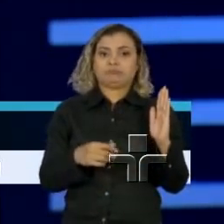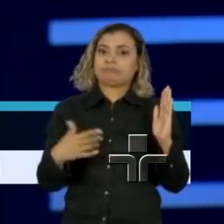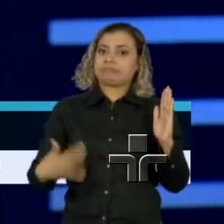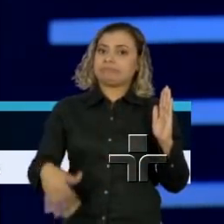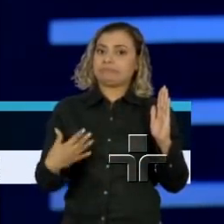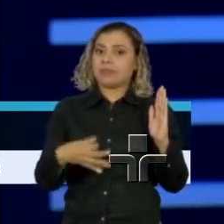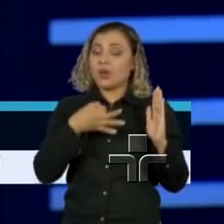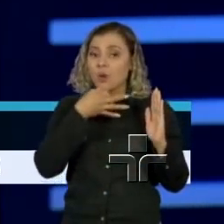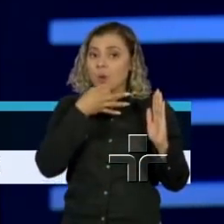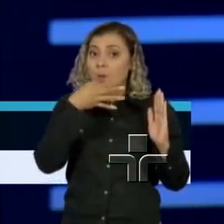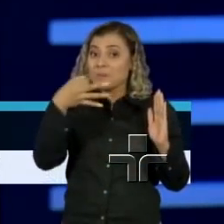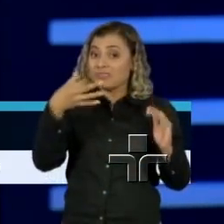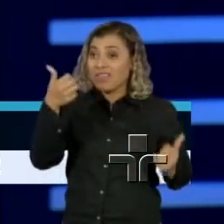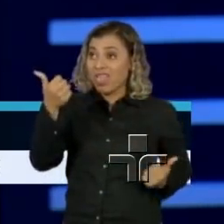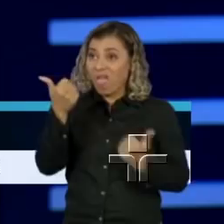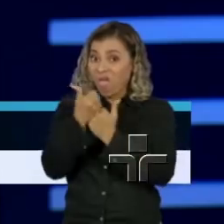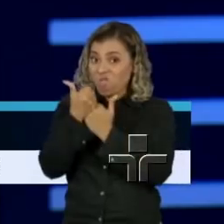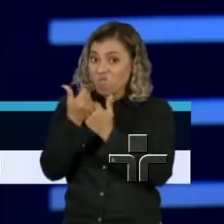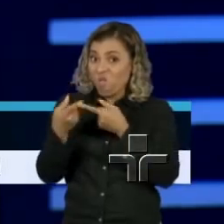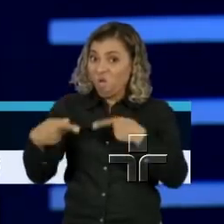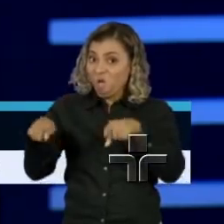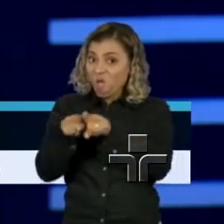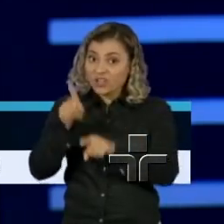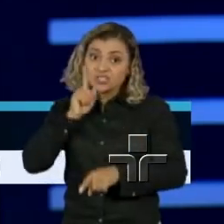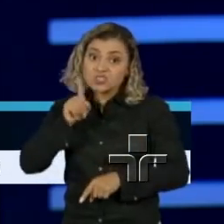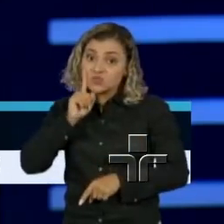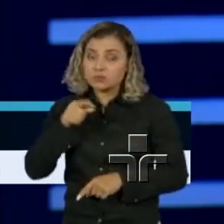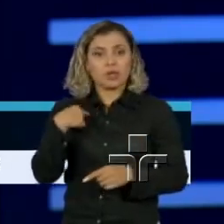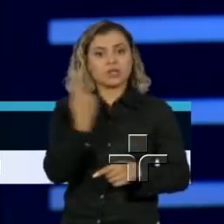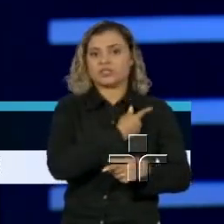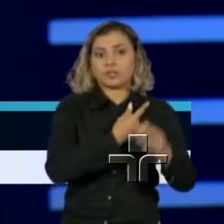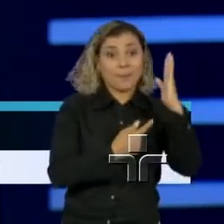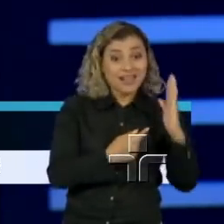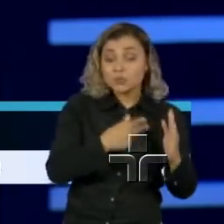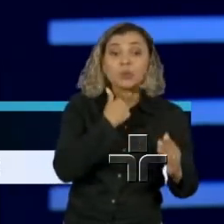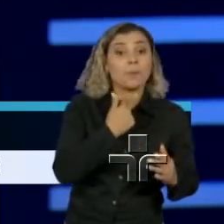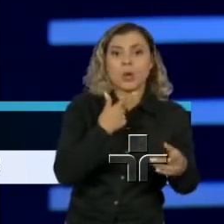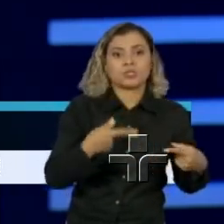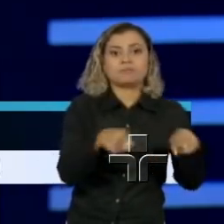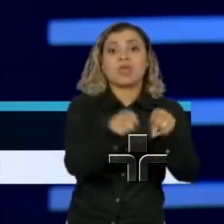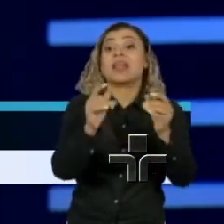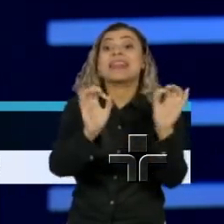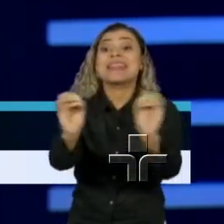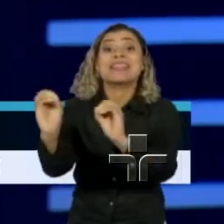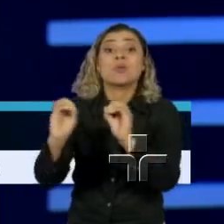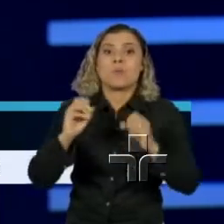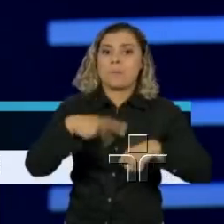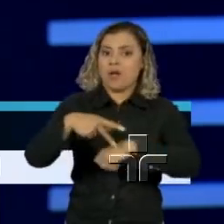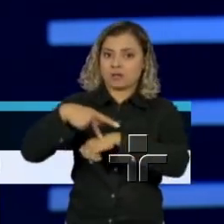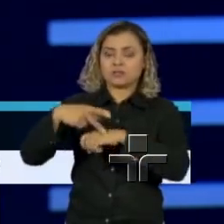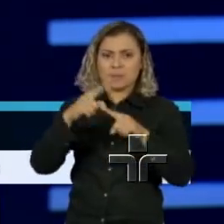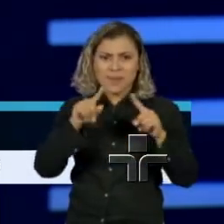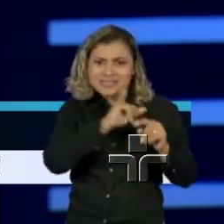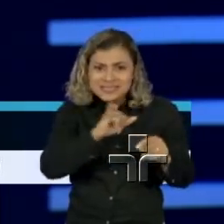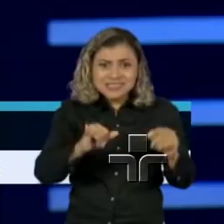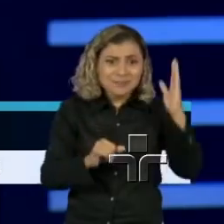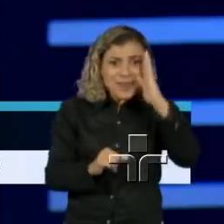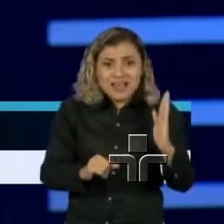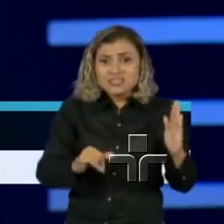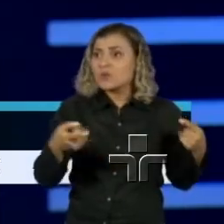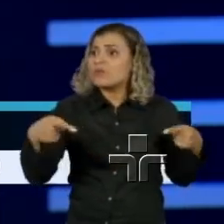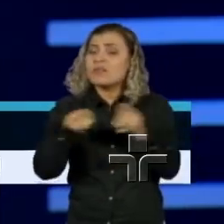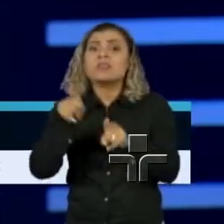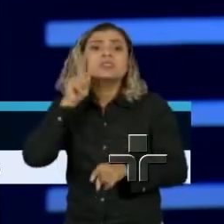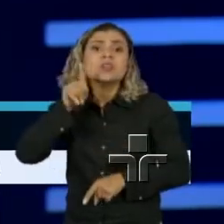de aliado incondicional, que é terrível, que a gente não pode ser aliado incondicional de ninguém, aliado incondicional dos Estados Unidos, numa situação com